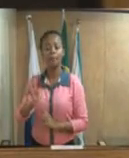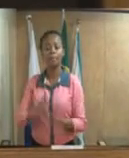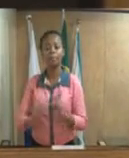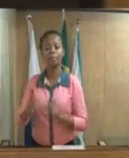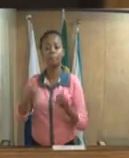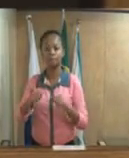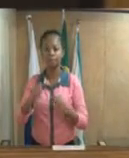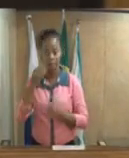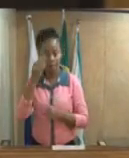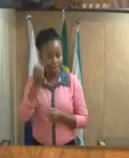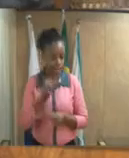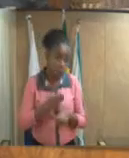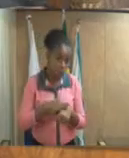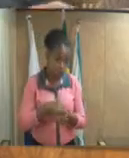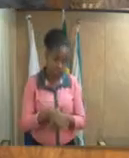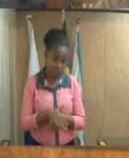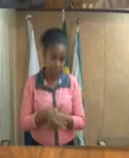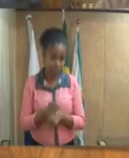Deus.